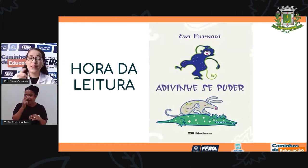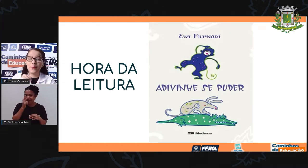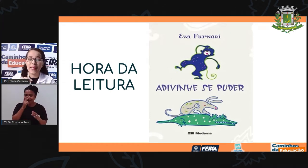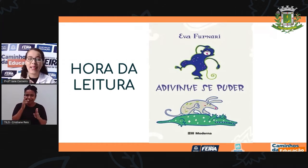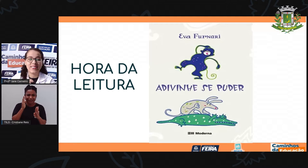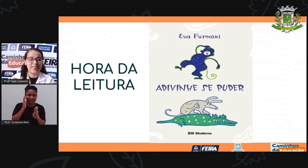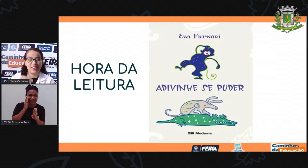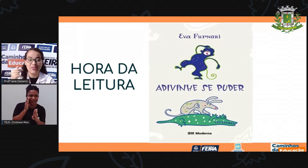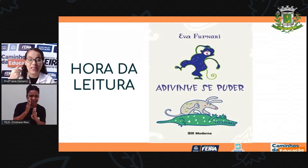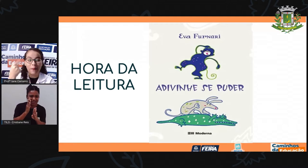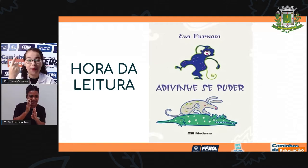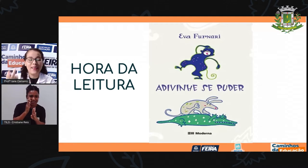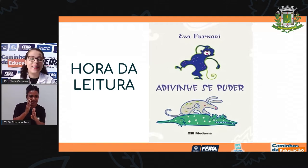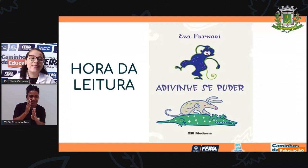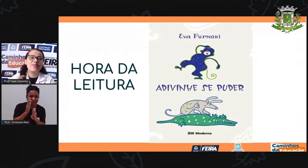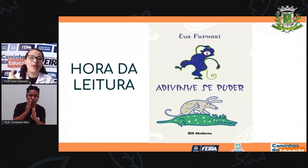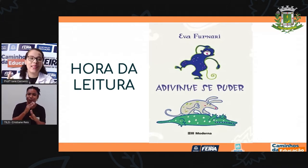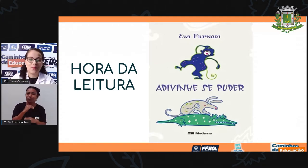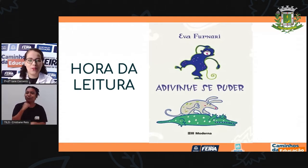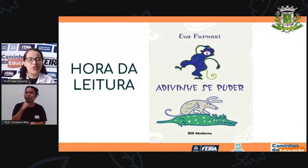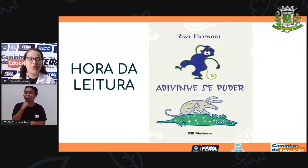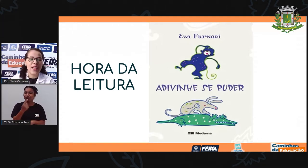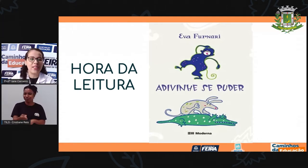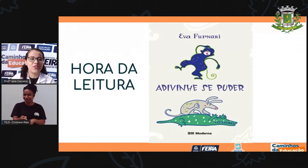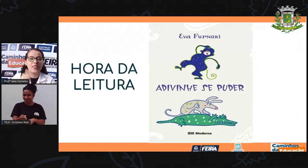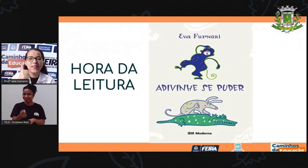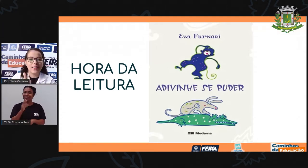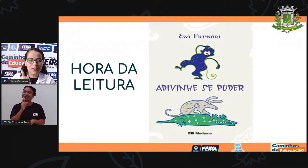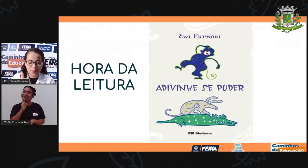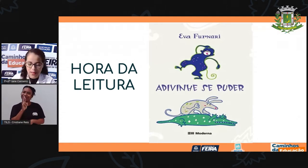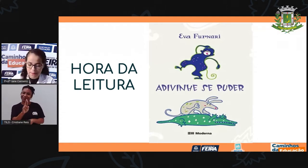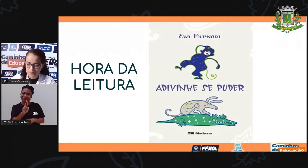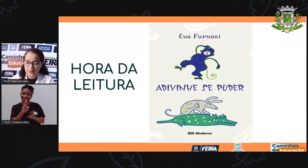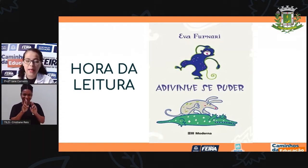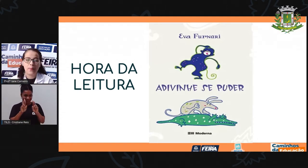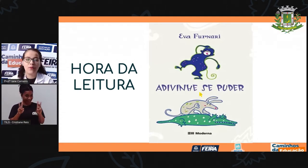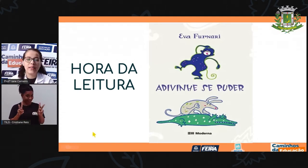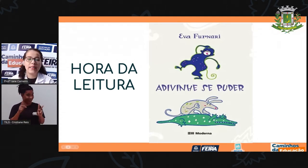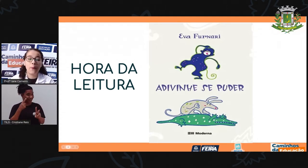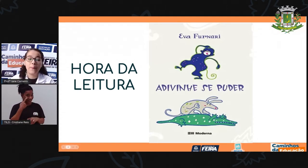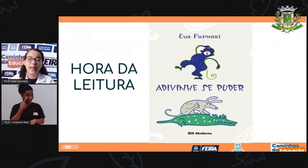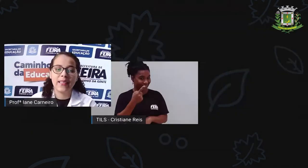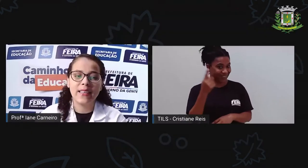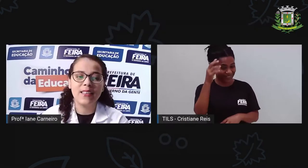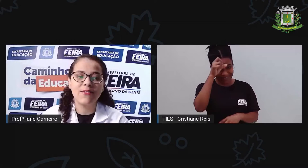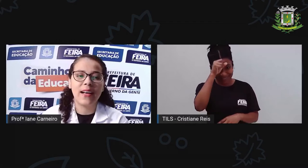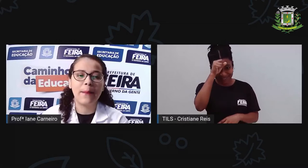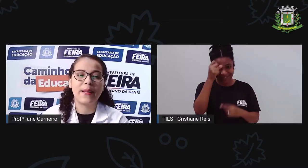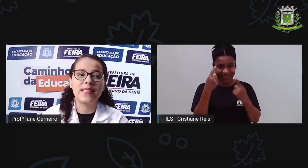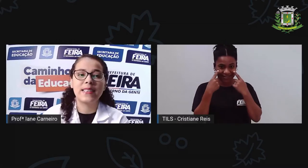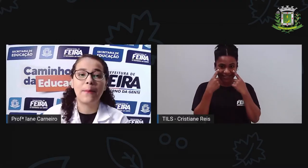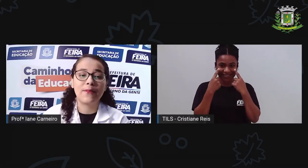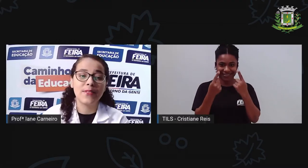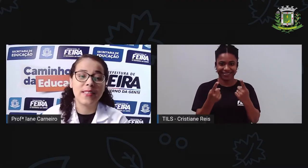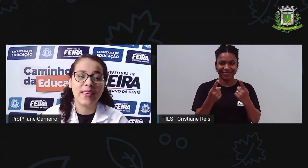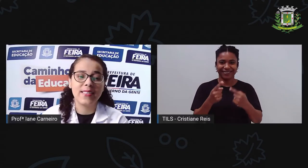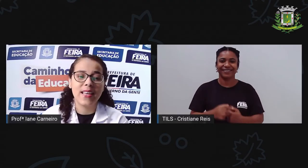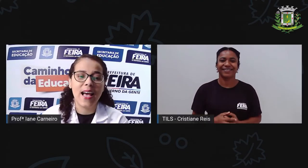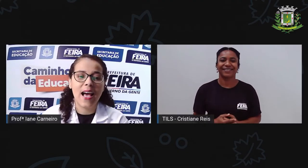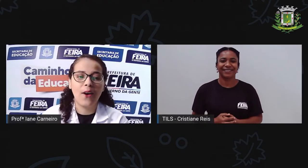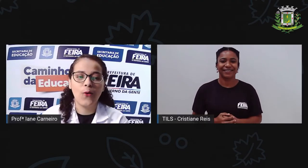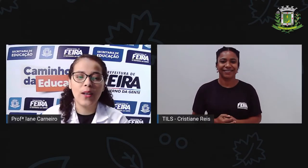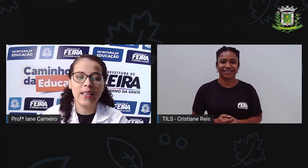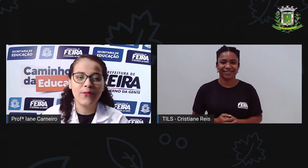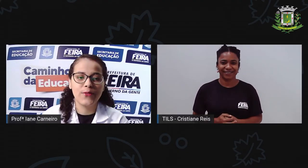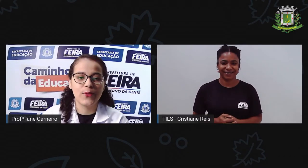autor fez uma pegadinha e a gente acaba dando uma resposta diferente. Então vamos lá? A Pró vai interromper aqui e vai apresentar para vocês